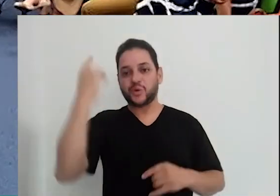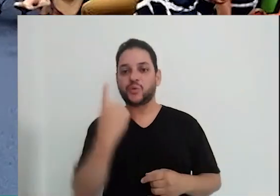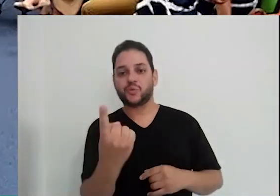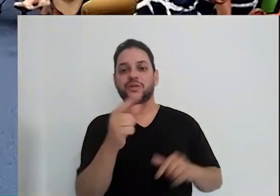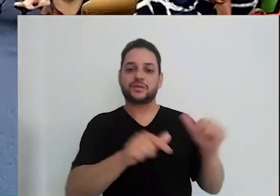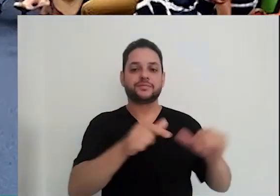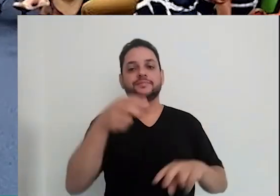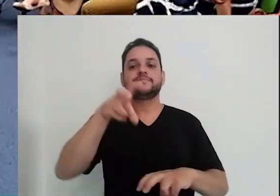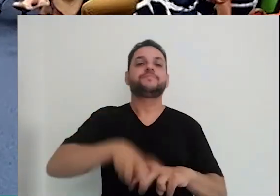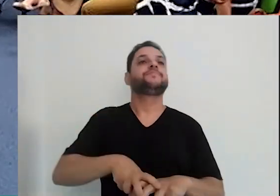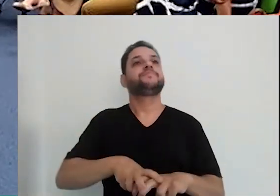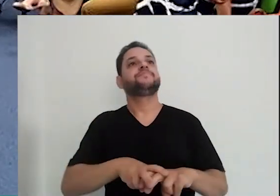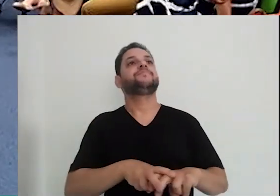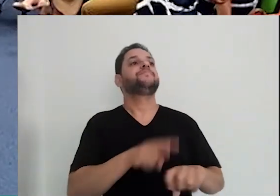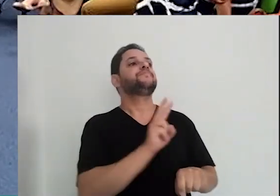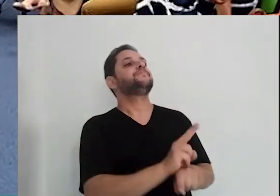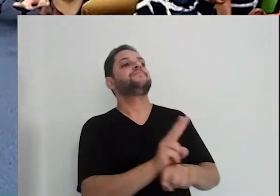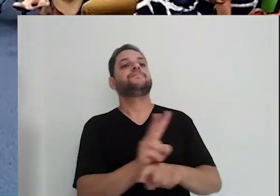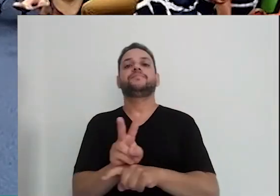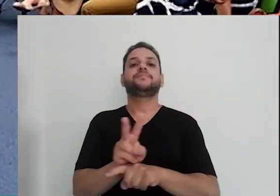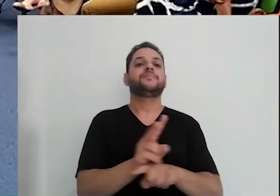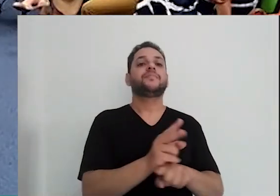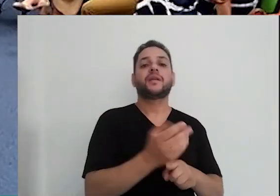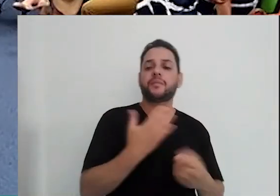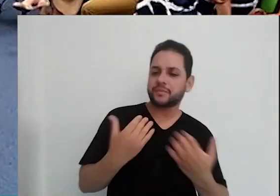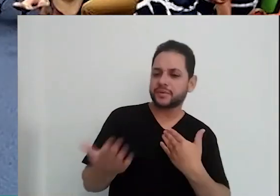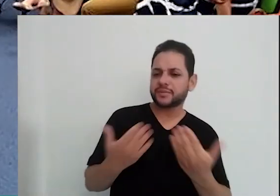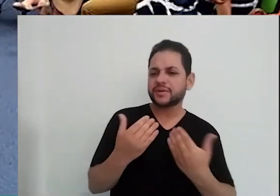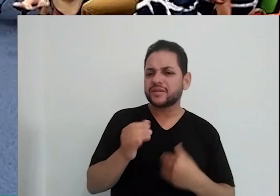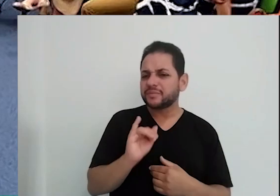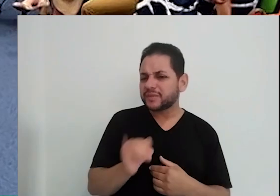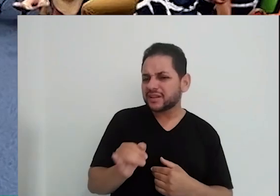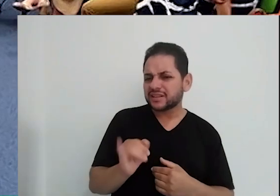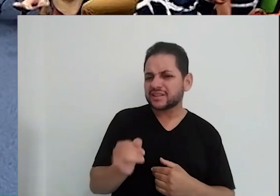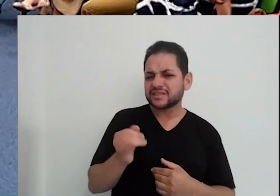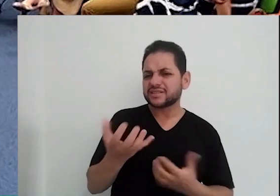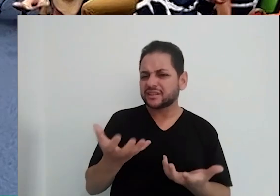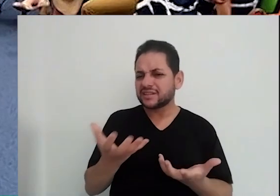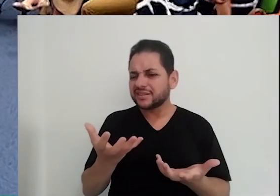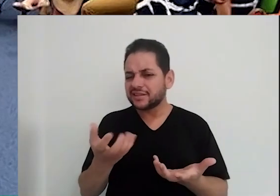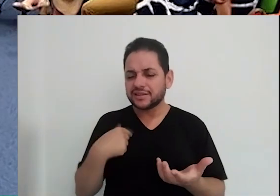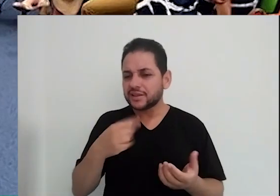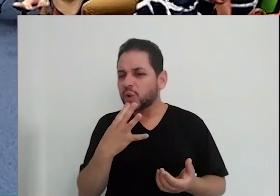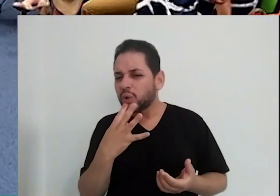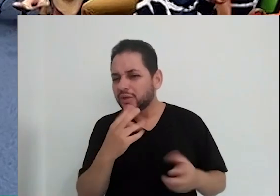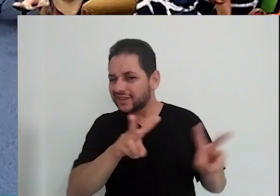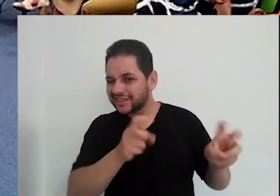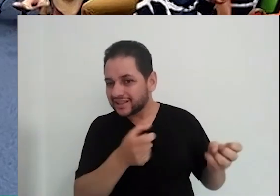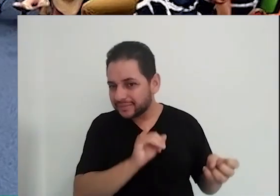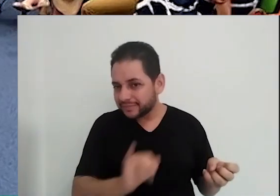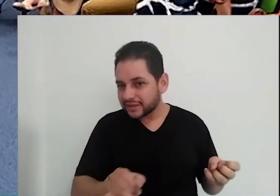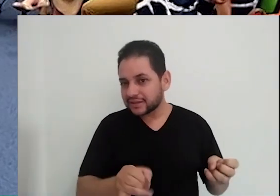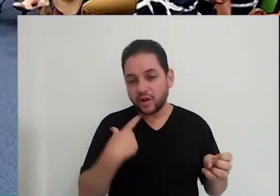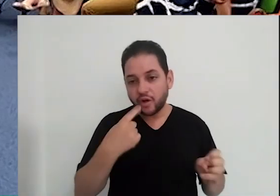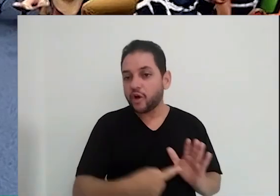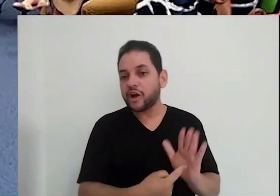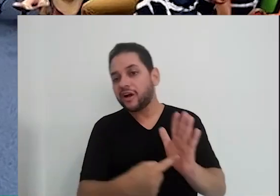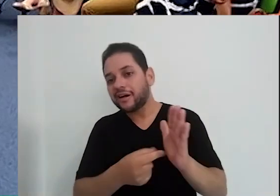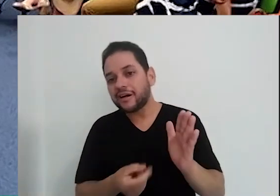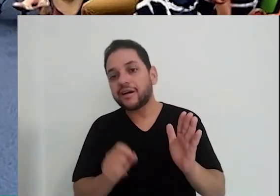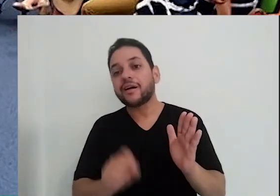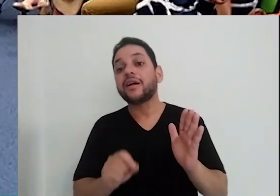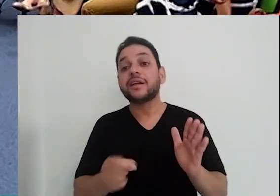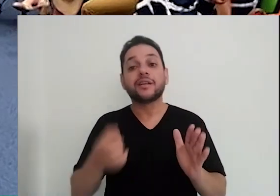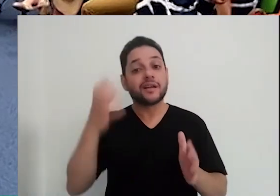inteiro sentado lá e aí de repente começa a bater um papo com ele e falou assim escuta você não quer conhecer um pouco sobre isso Olha isso aqui tem isso tem esse